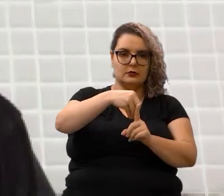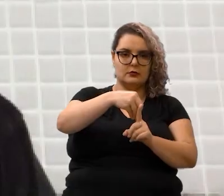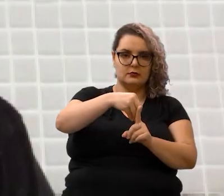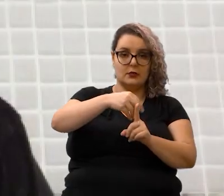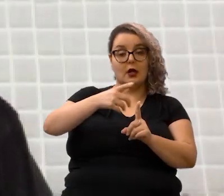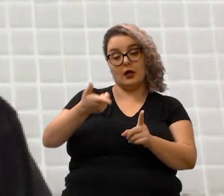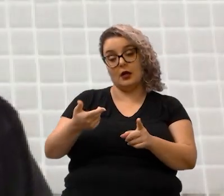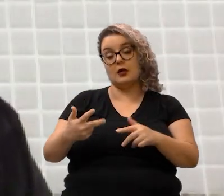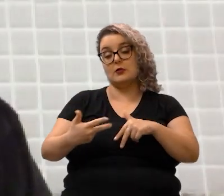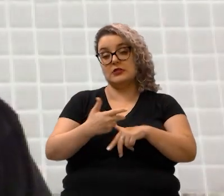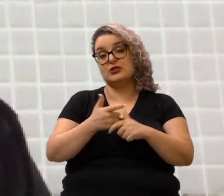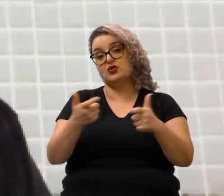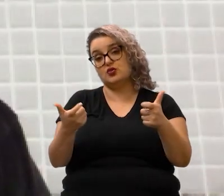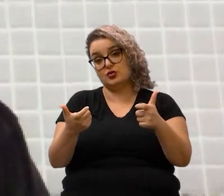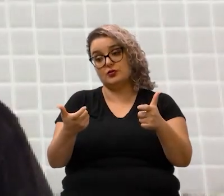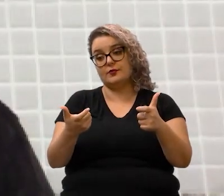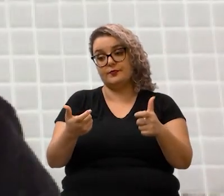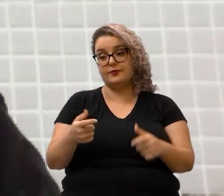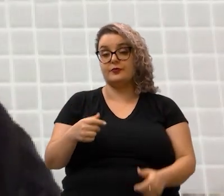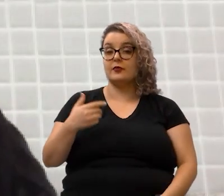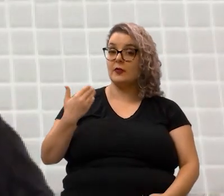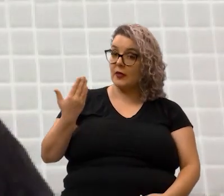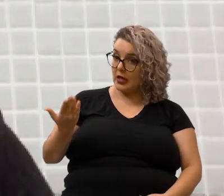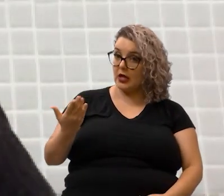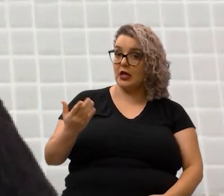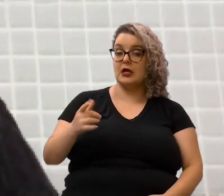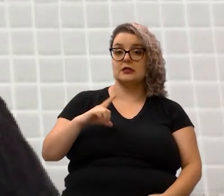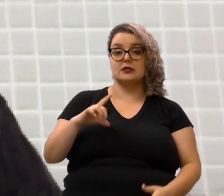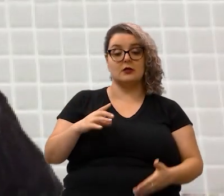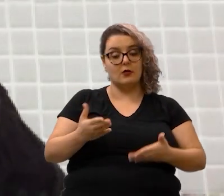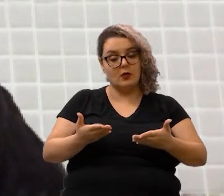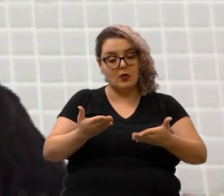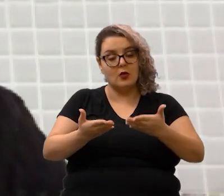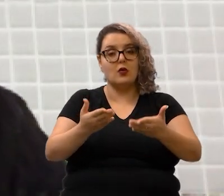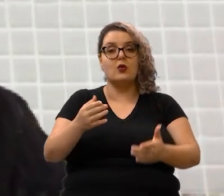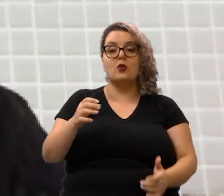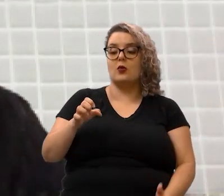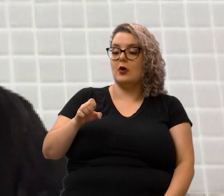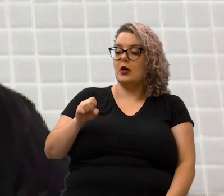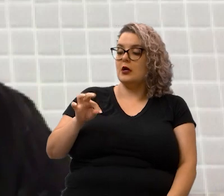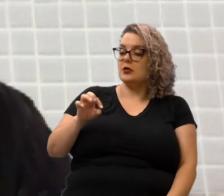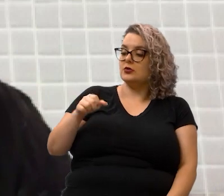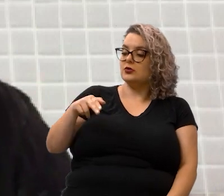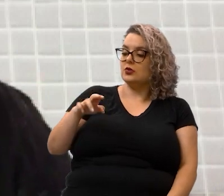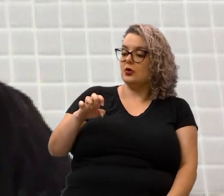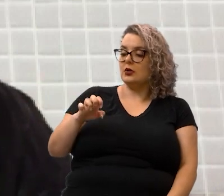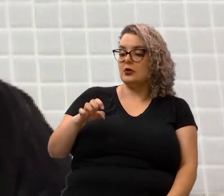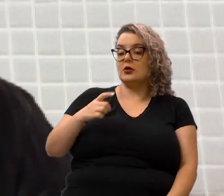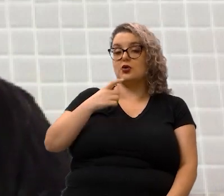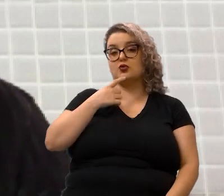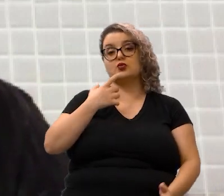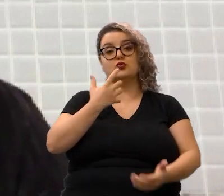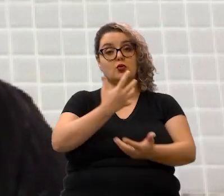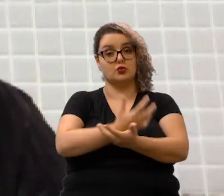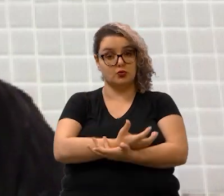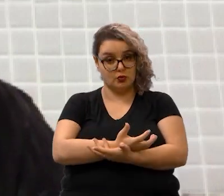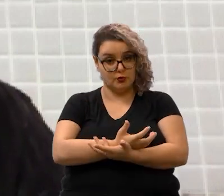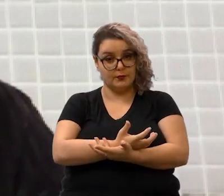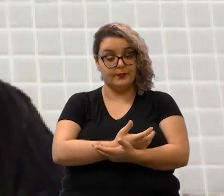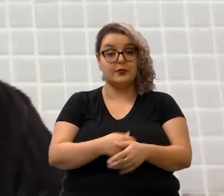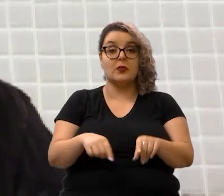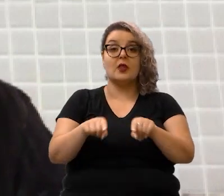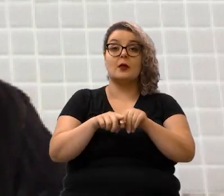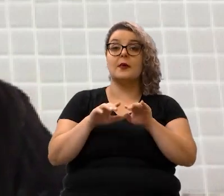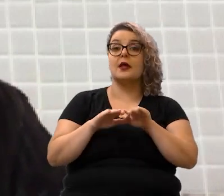outra vantagem, né, da prótese de resurface, ela preserva o estoque ósseo. E também